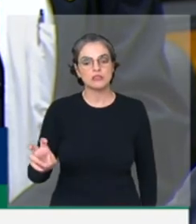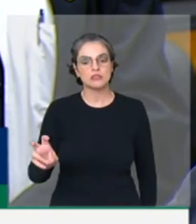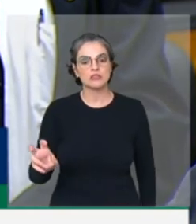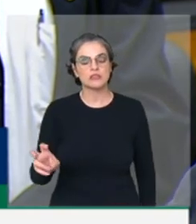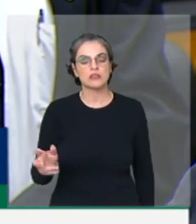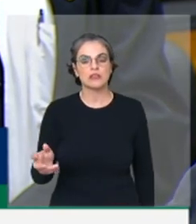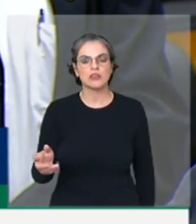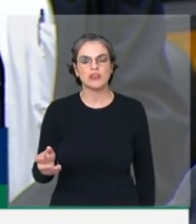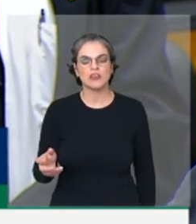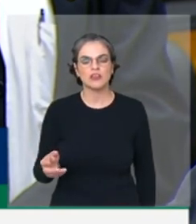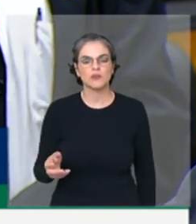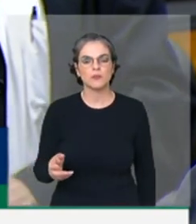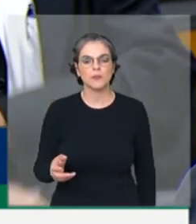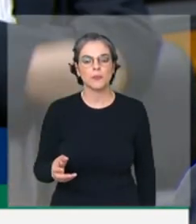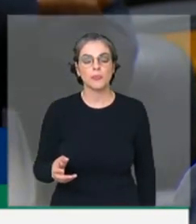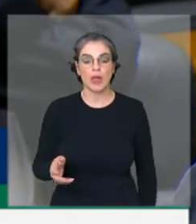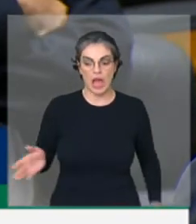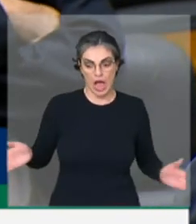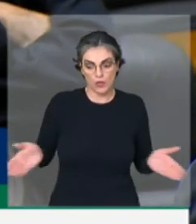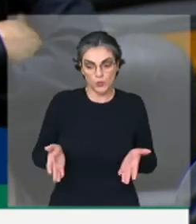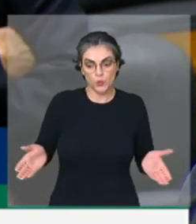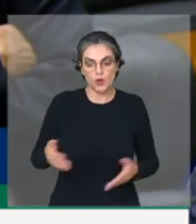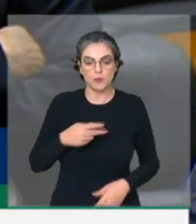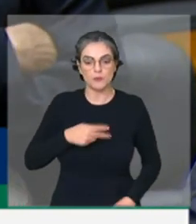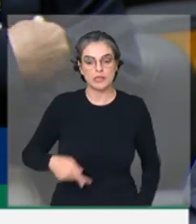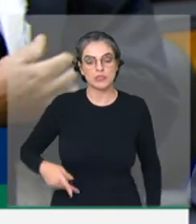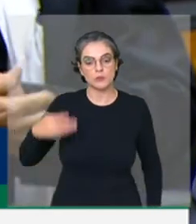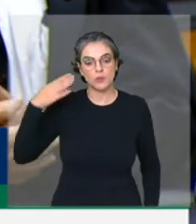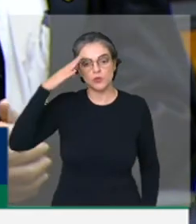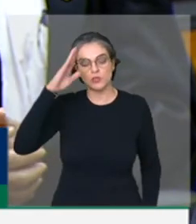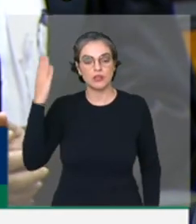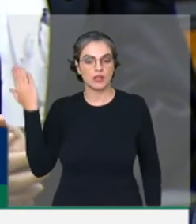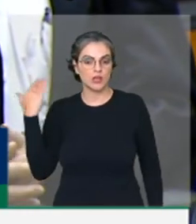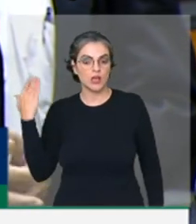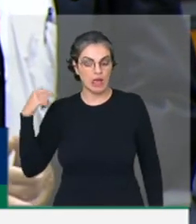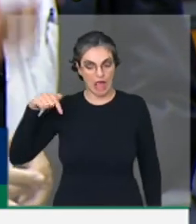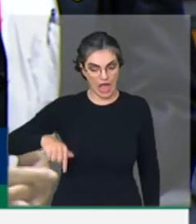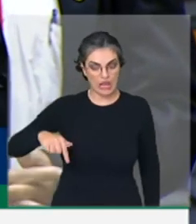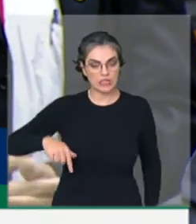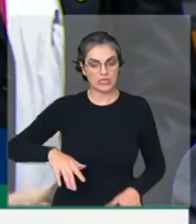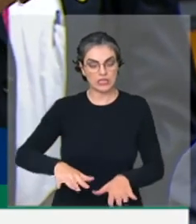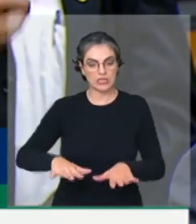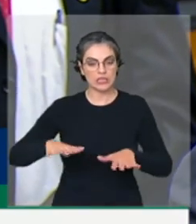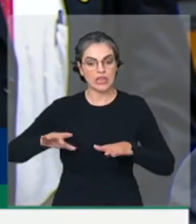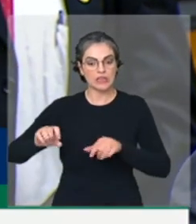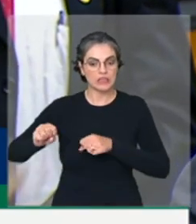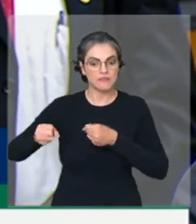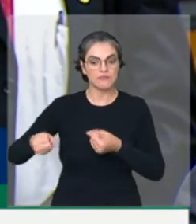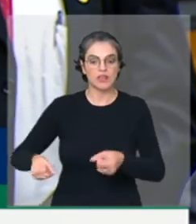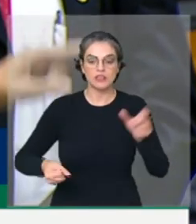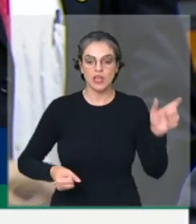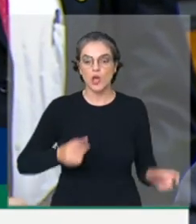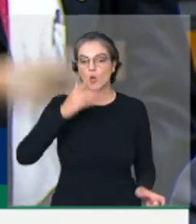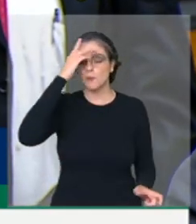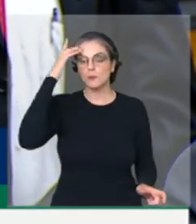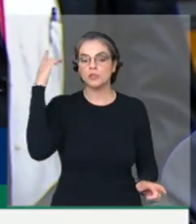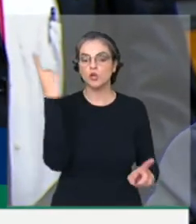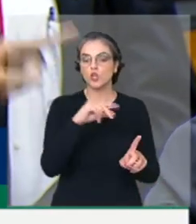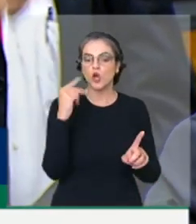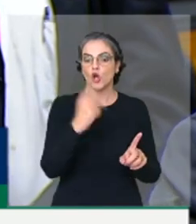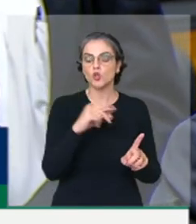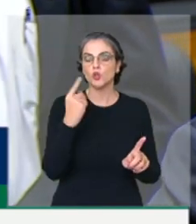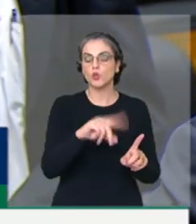Aliás, quando o atual presidente Bolsonaro defendeu nesse plenário aquele que torturou, que defendeu